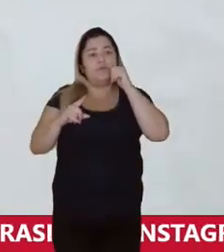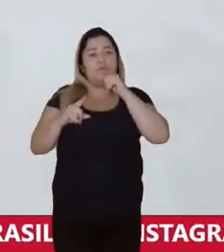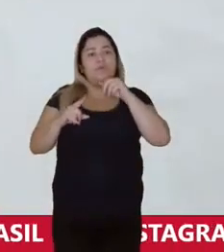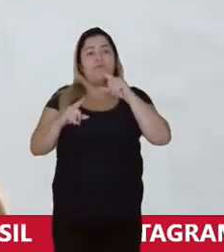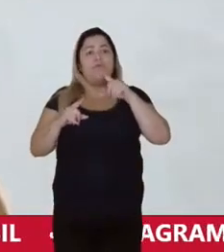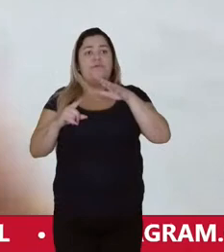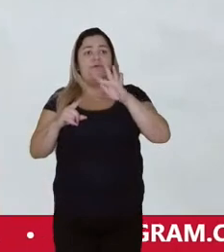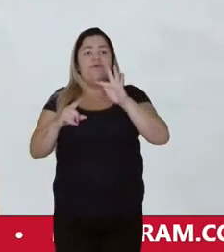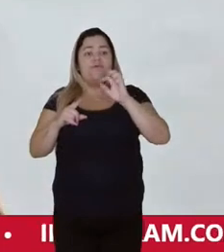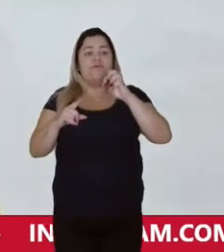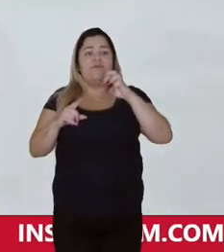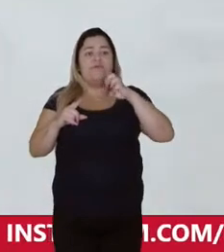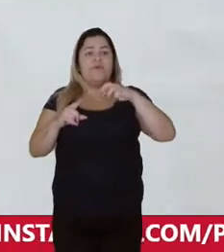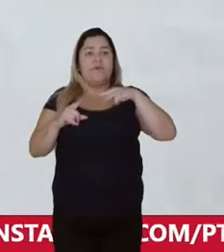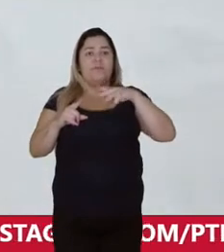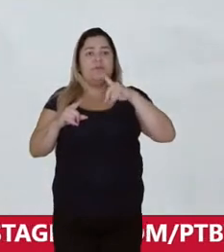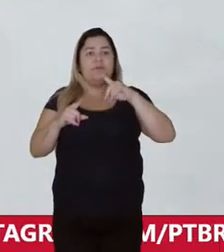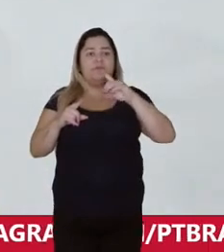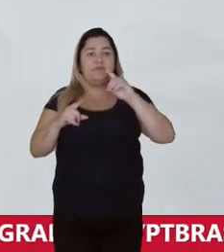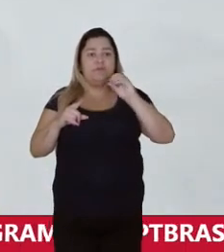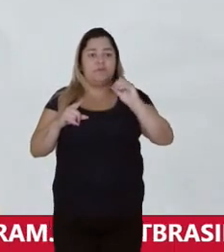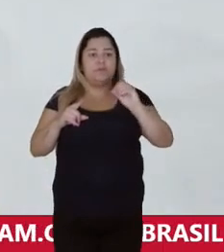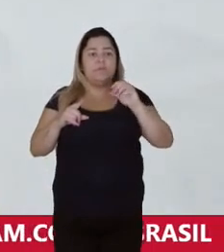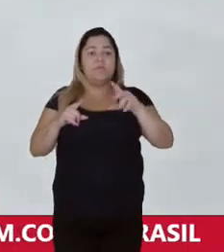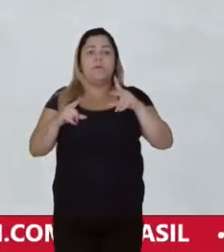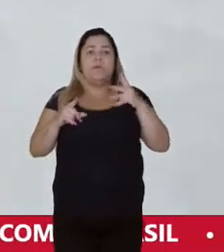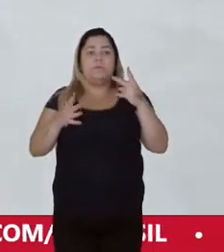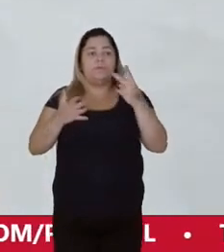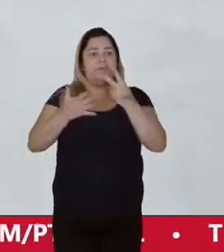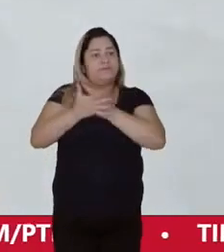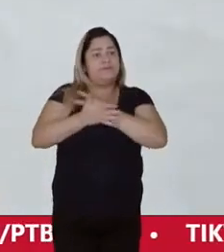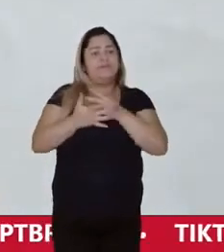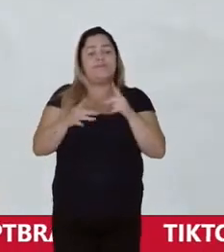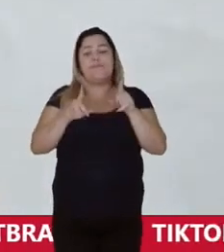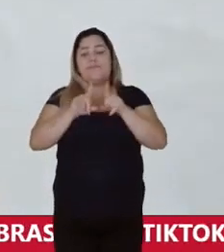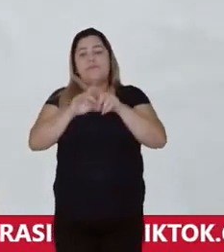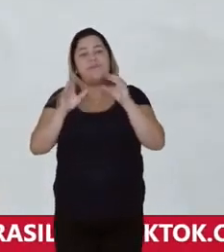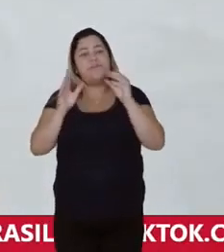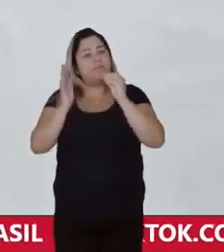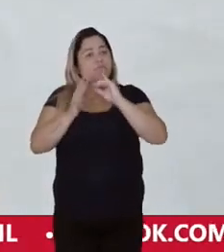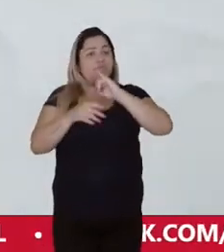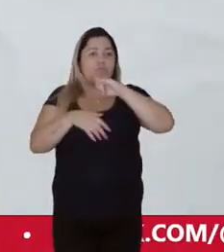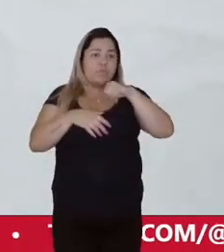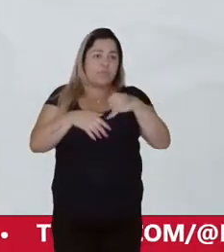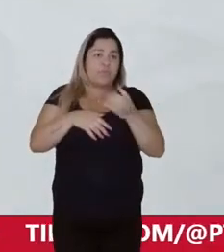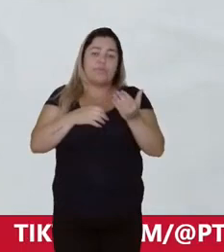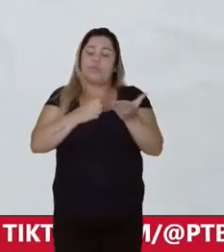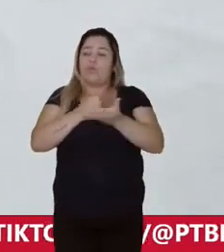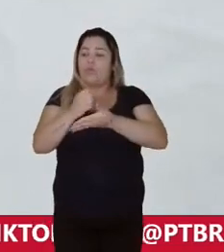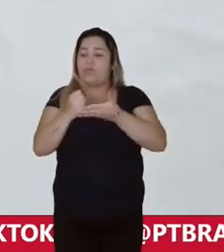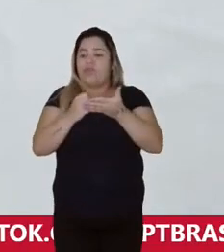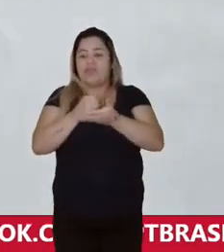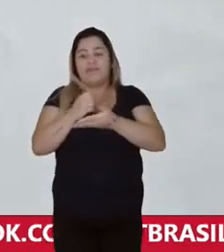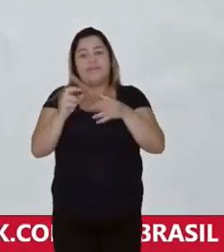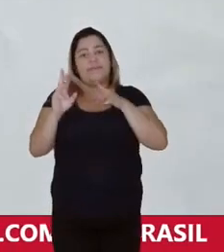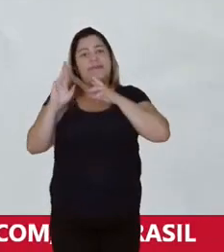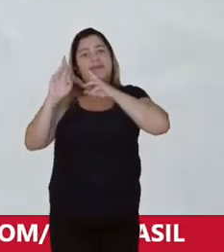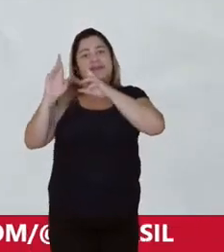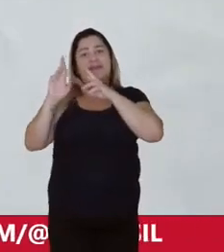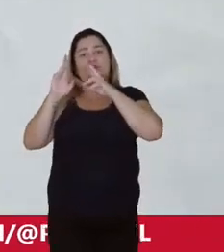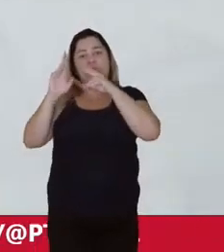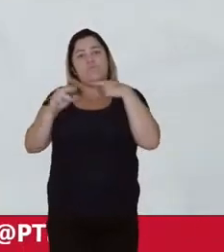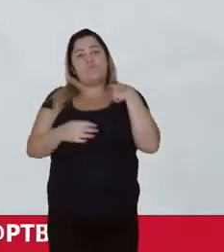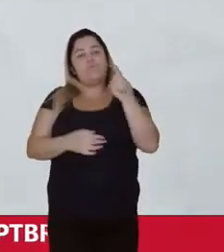muito, então a fome, a miséria, a falta de oportunidade, então é baseado em muita esperança. Acho que o